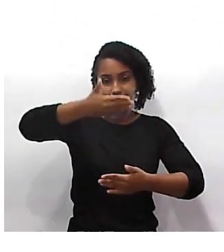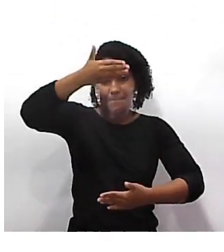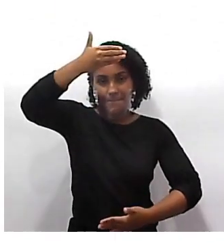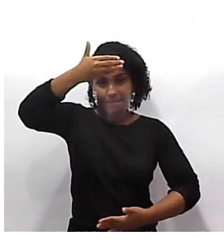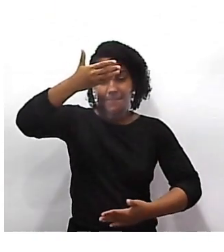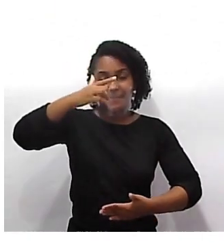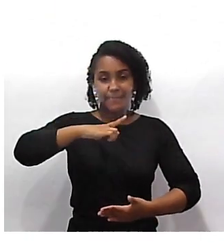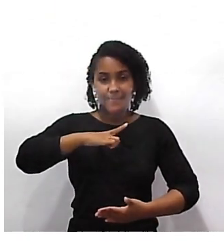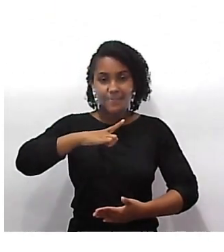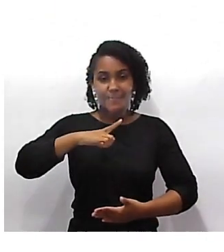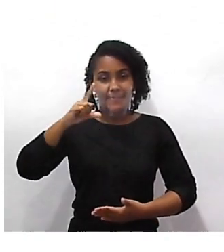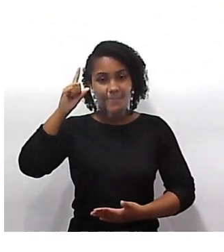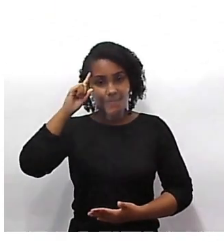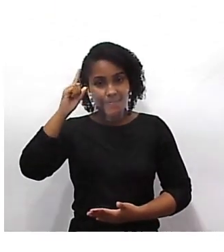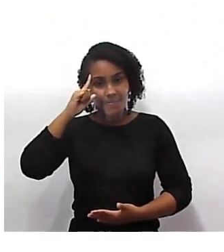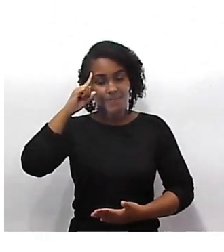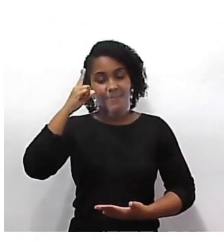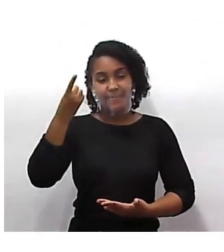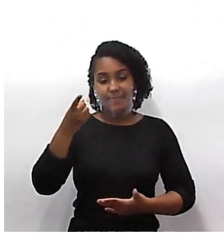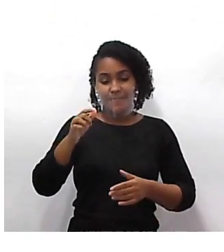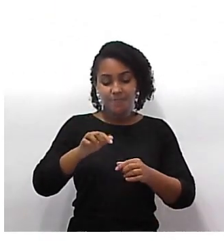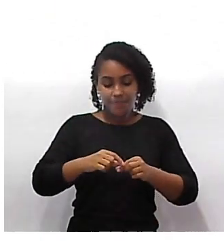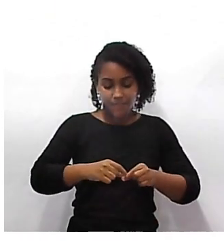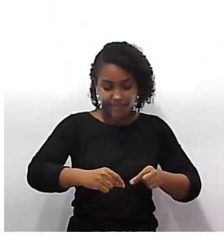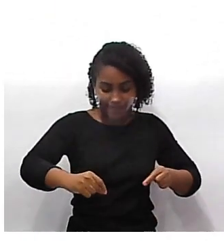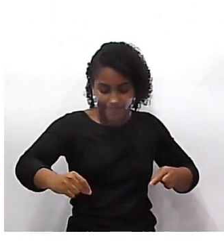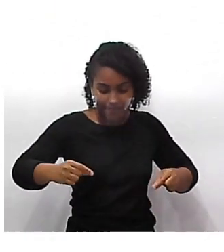de isolamento de áreas, fitas zebradas,